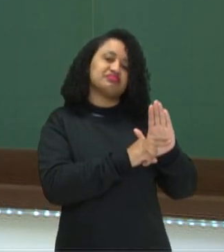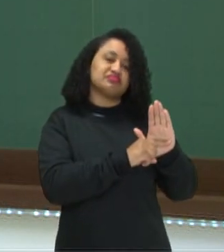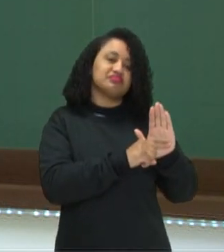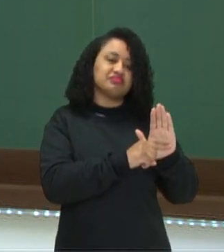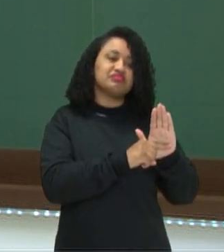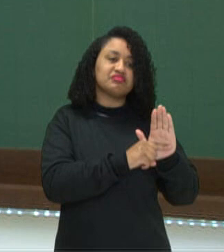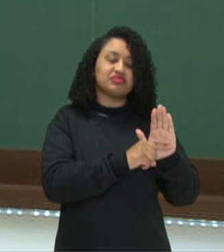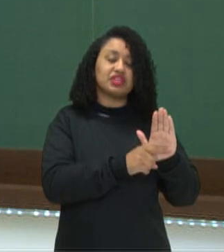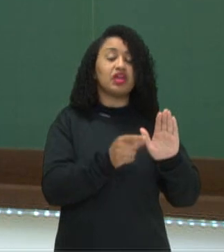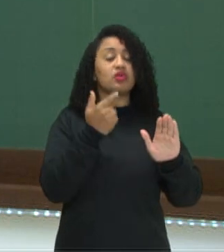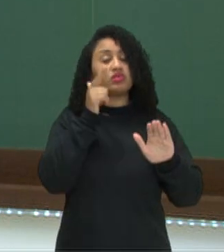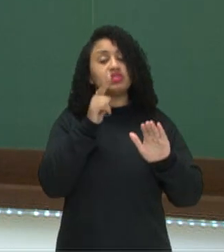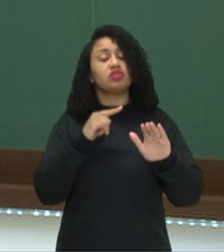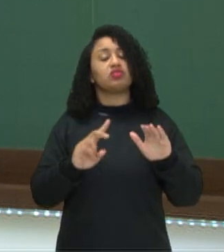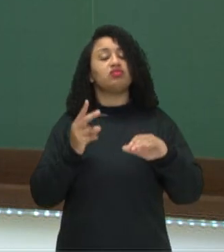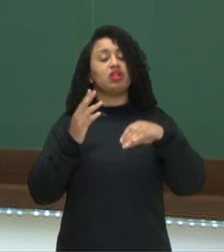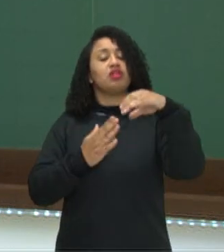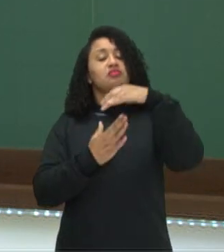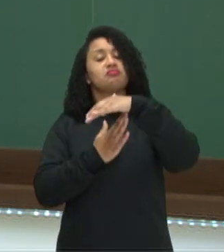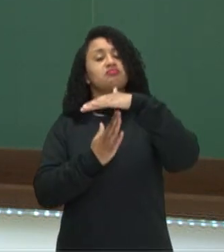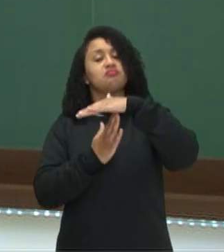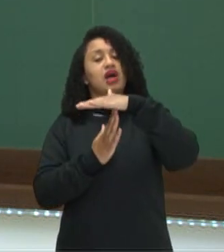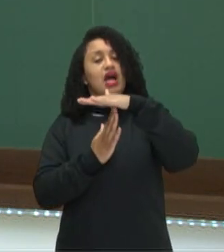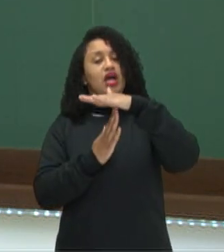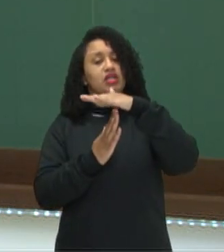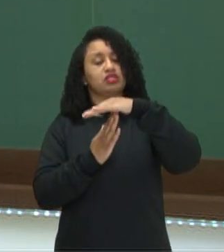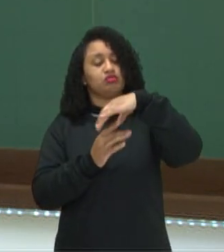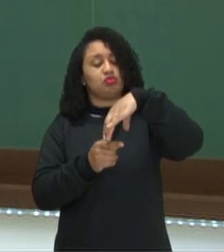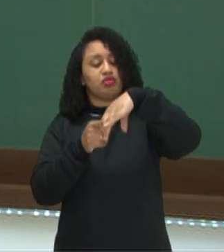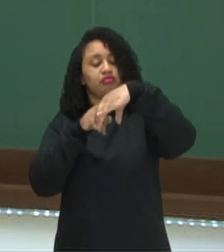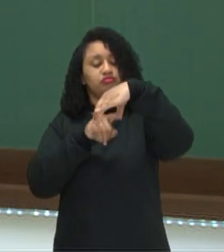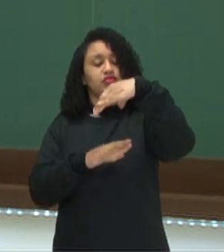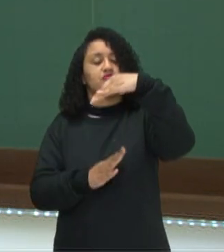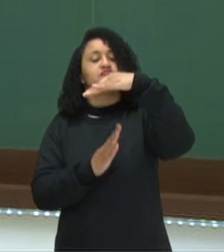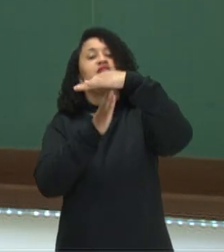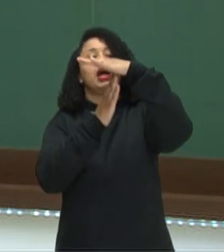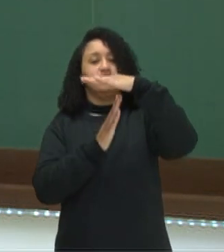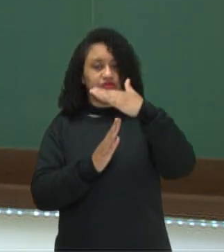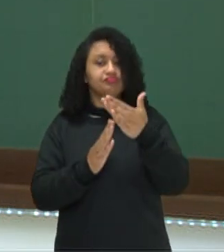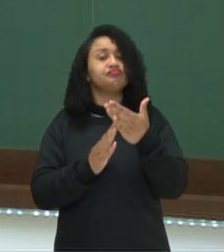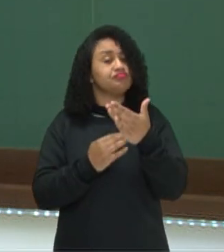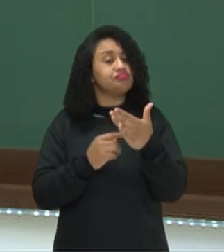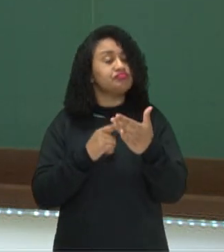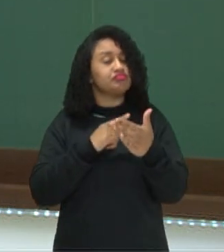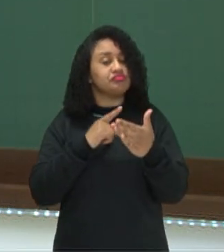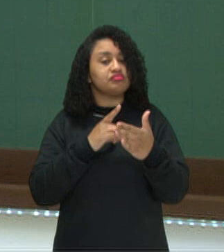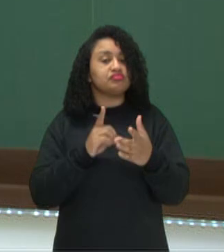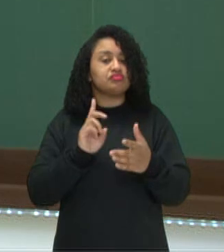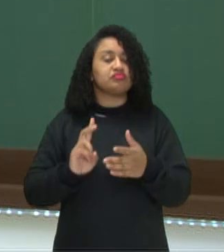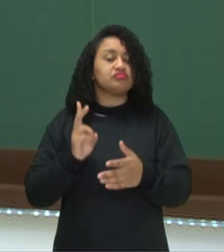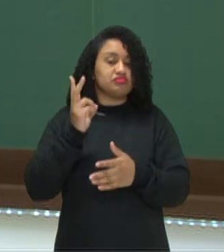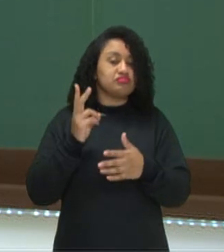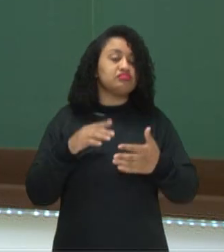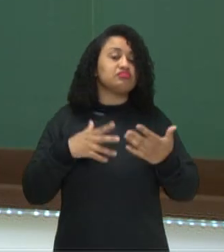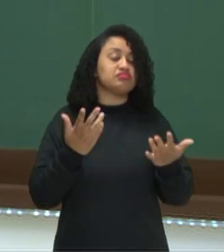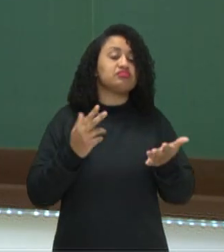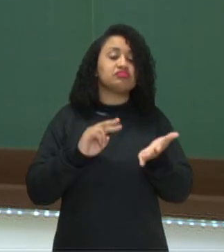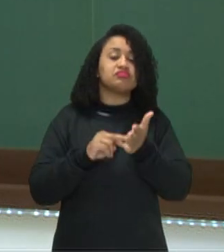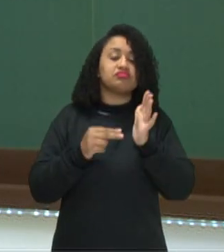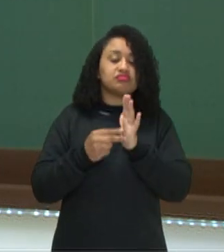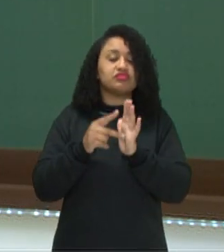Concavidade da parábola voltada para baixo, o meu A é menor do que 0, ou seja, um